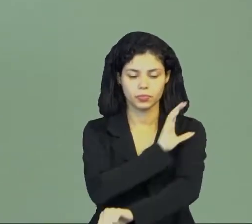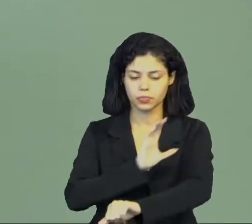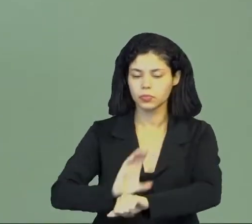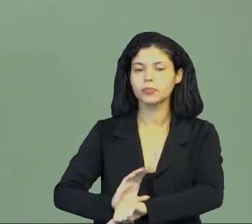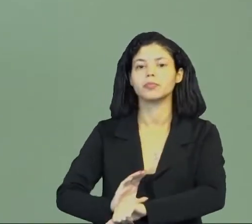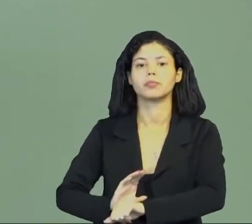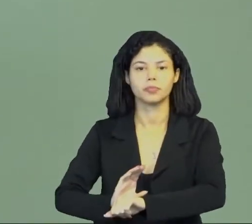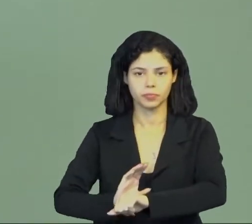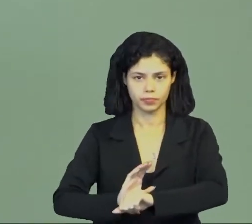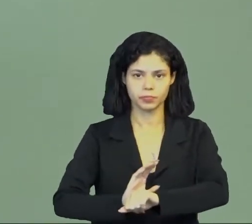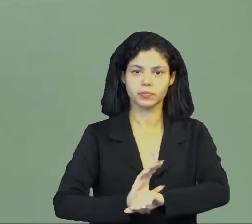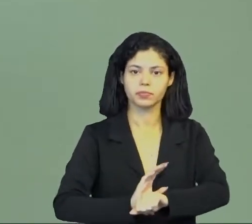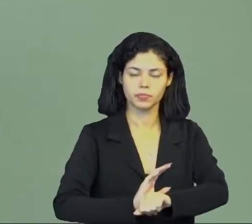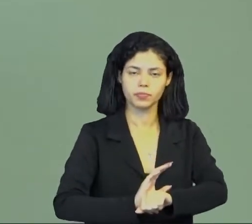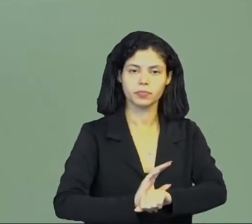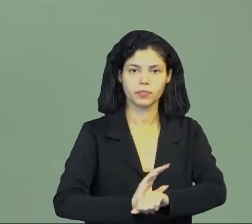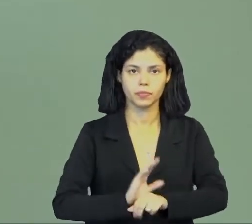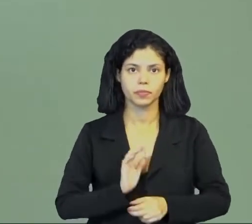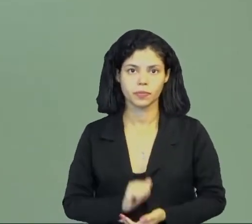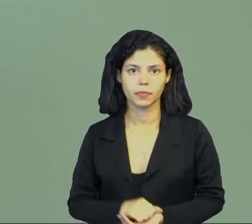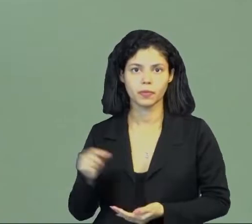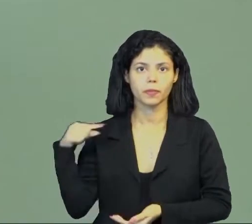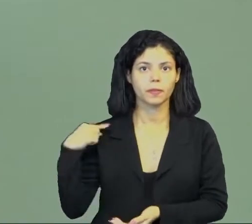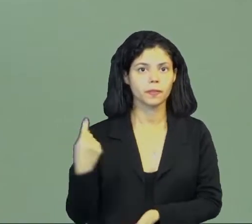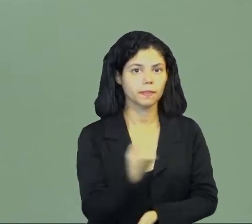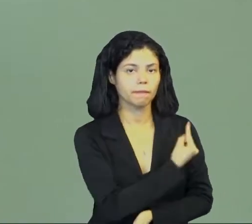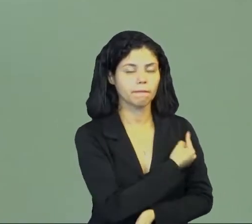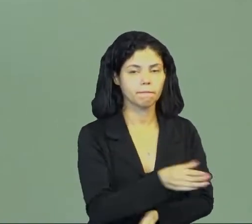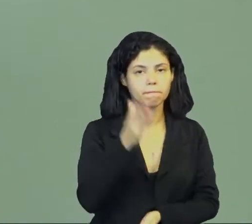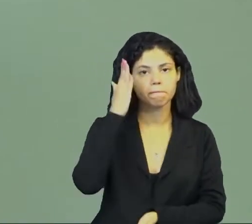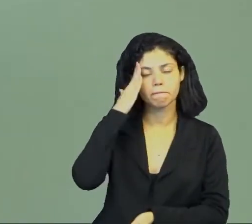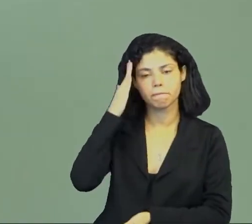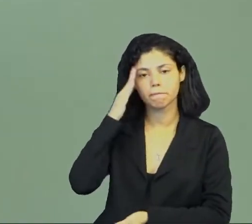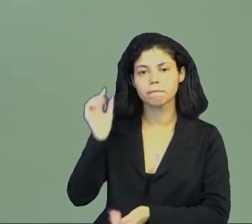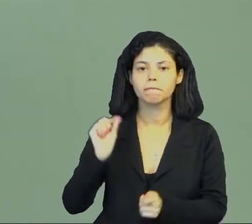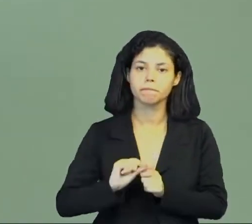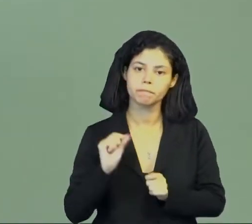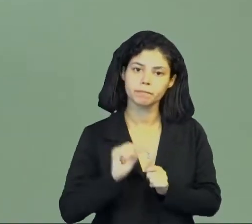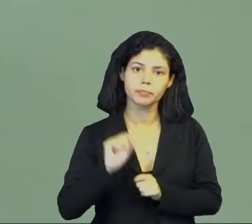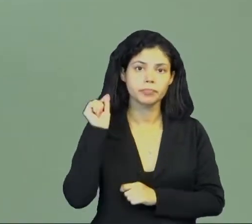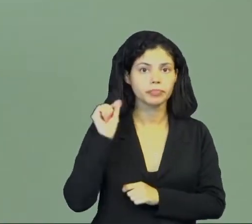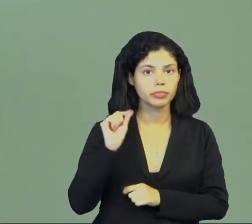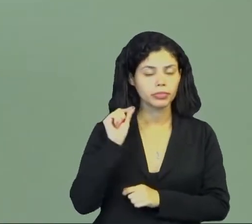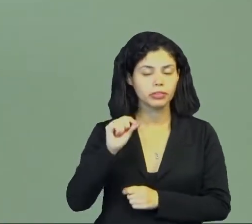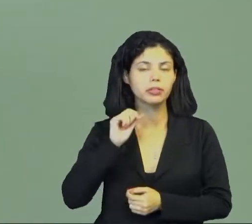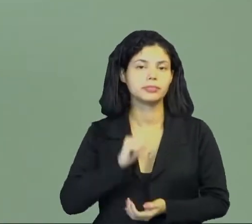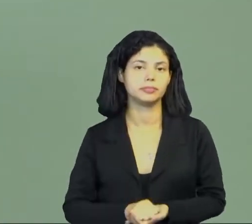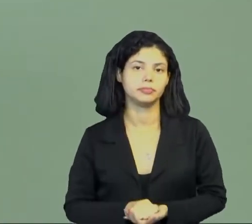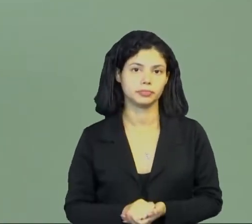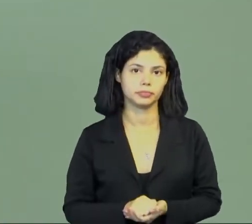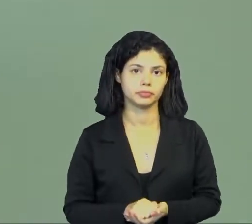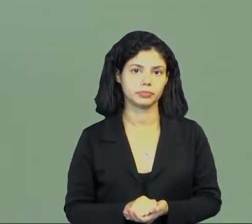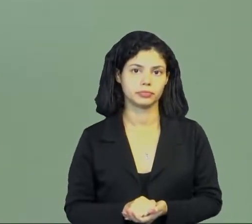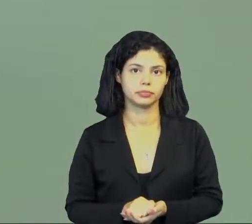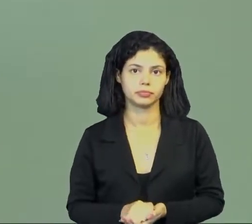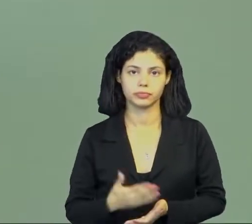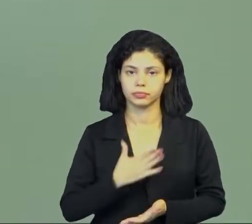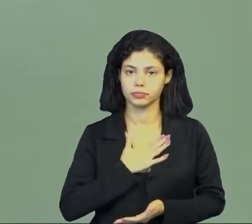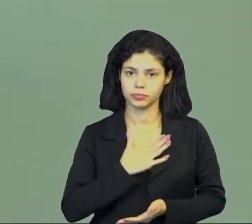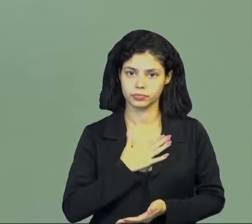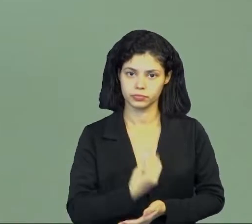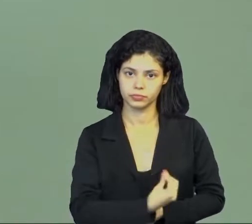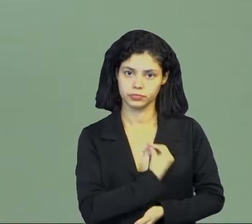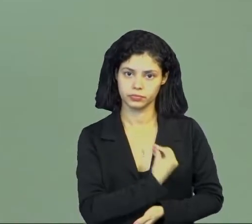culturalmente, e pelo o nosso entendimento, nós fazemos com que ele seja parte da nossa